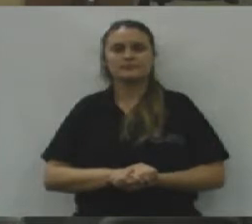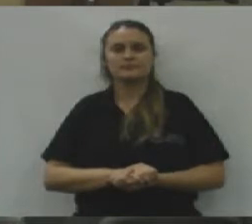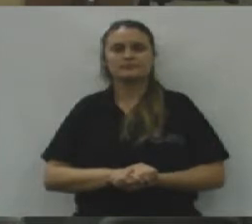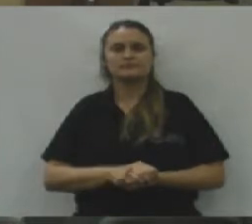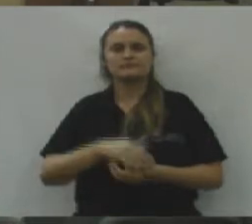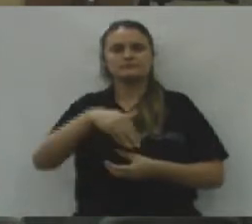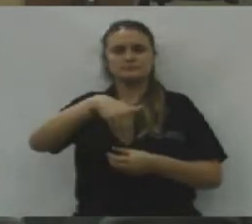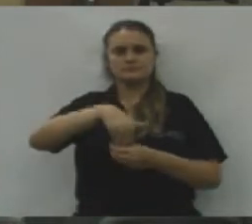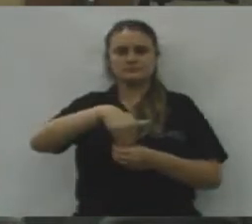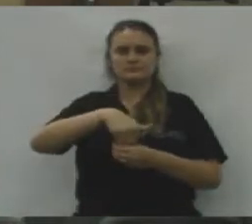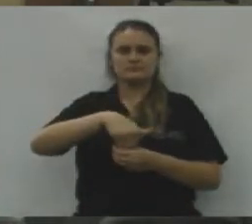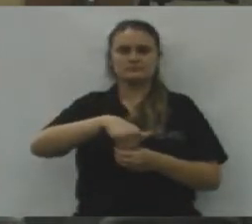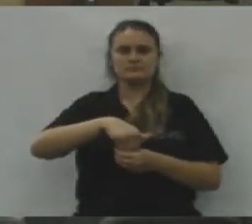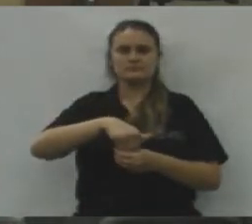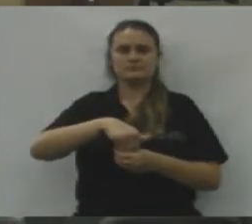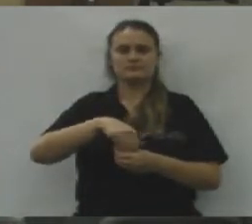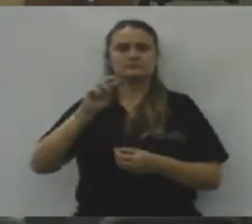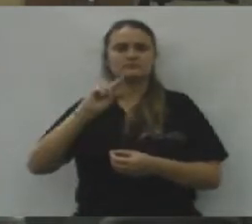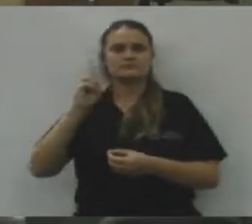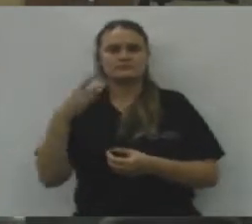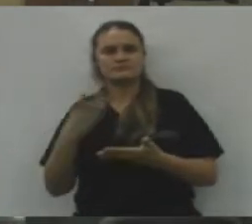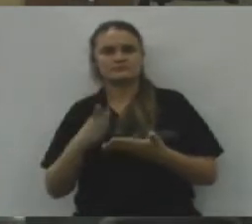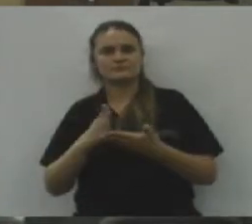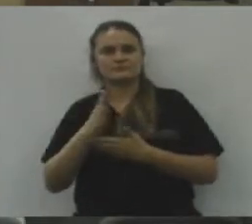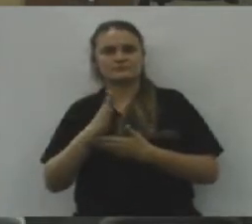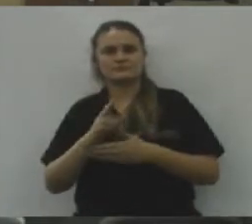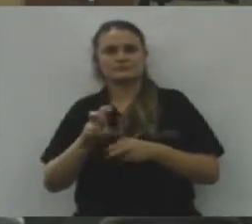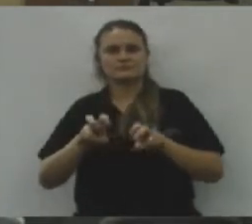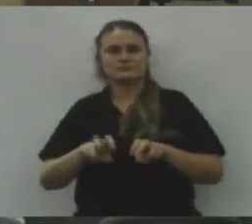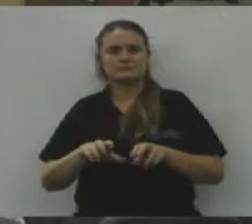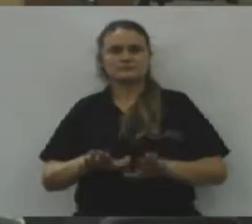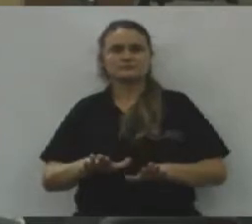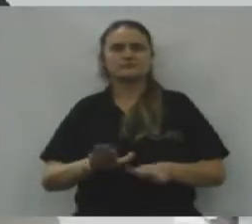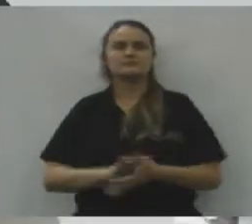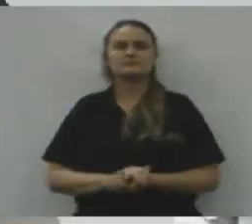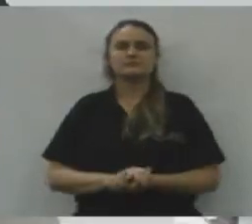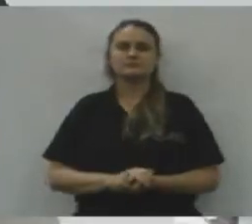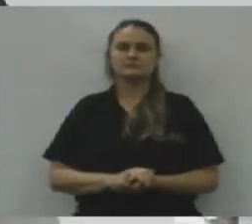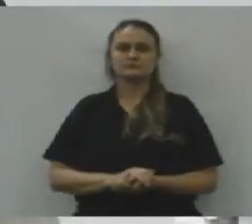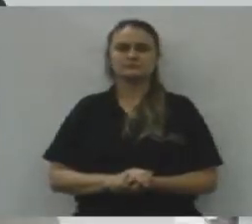Em votação. Senhores vereadores que aprovam, permaneçam como estão.